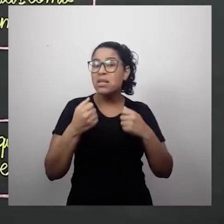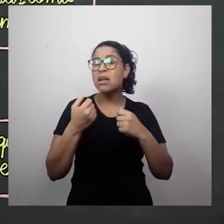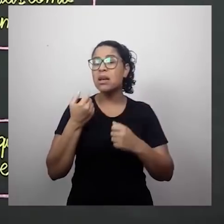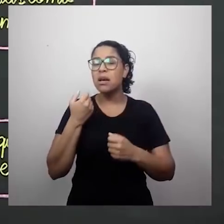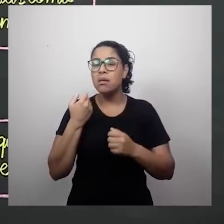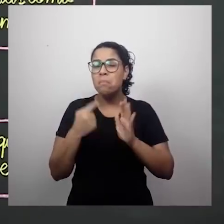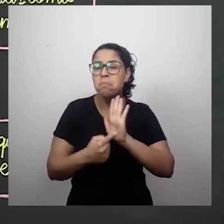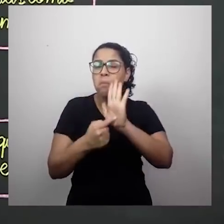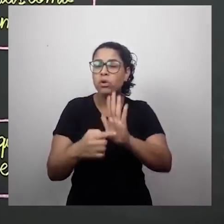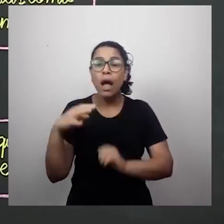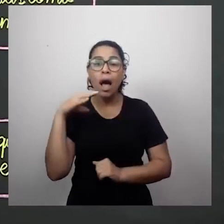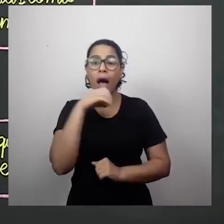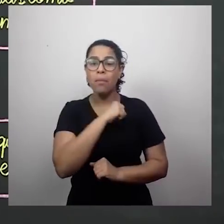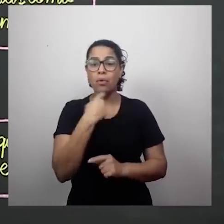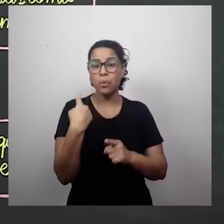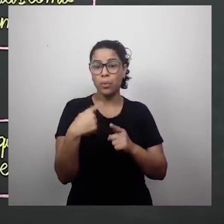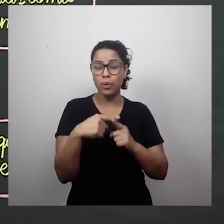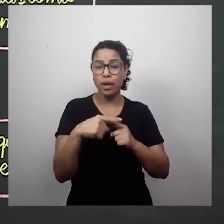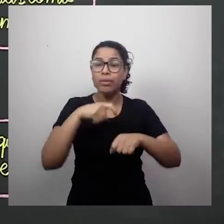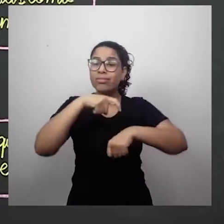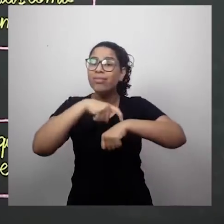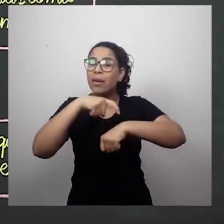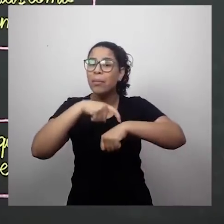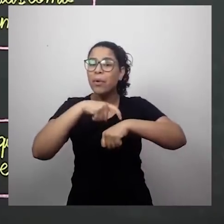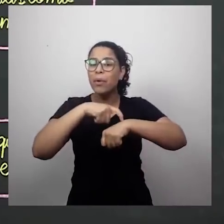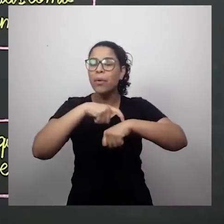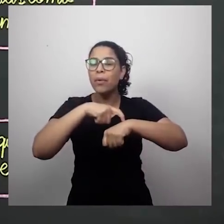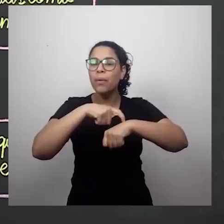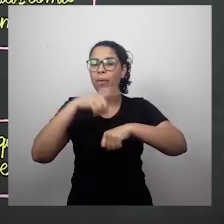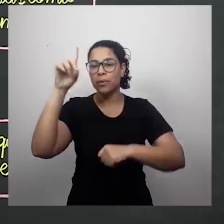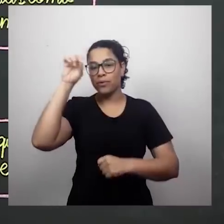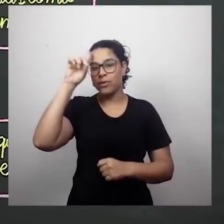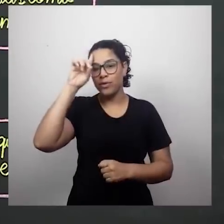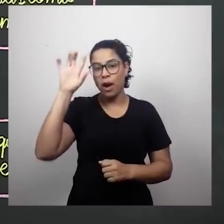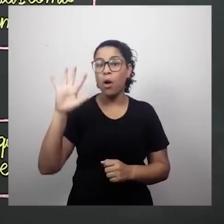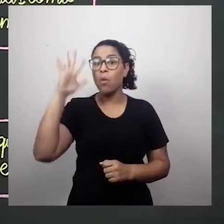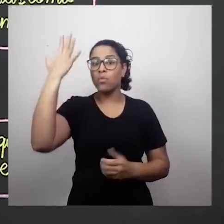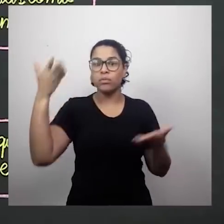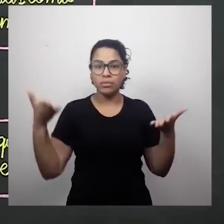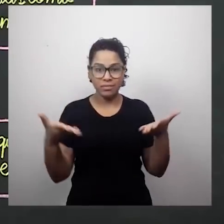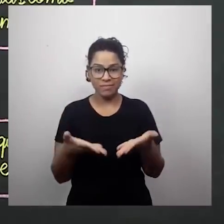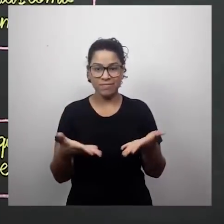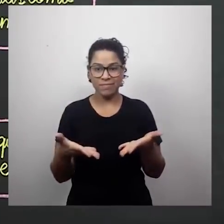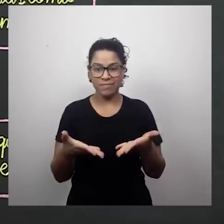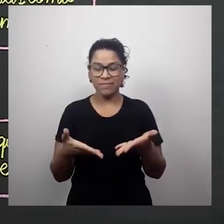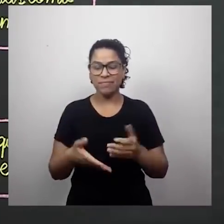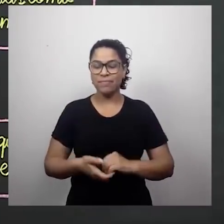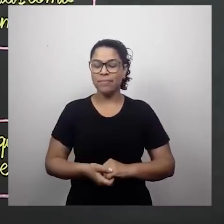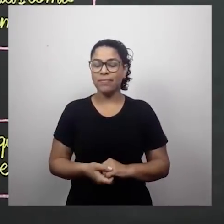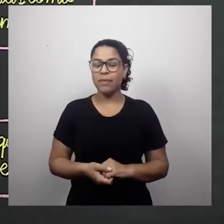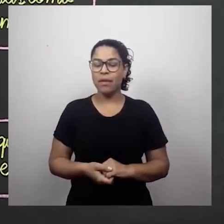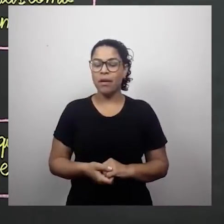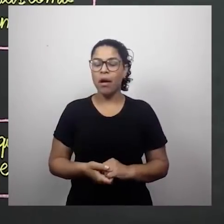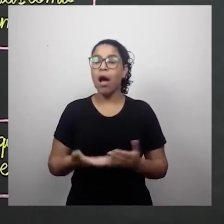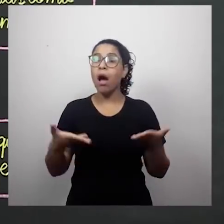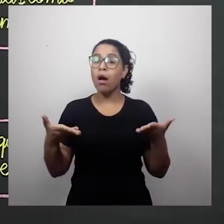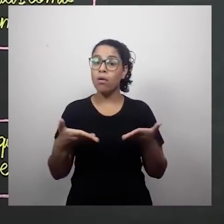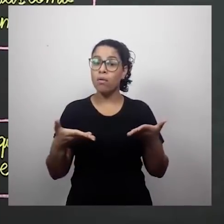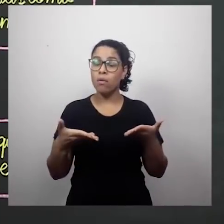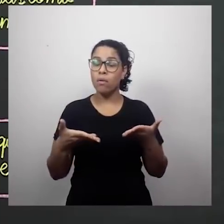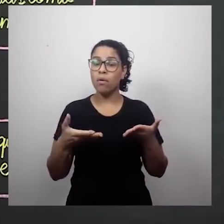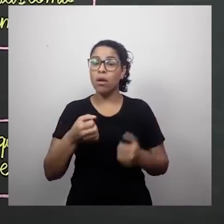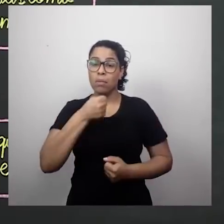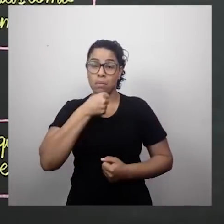mais rápido possível, porque tem essa conexão com o tempo, né? O cotidiano, com o que está acontecendo agora. Na reportagem, a gente vai